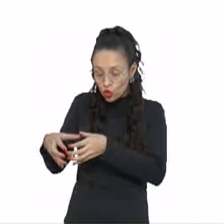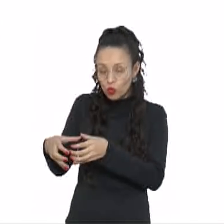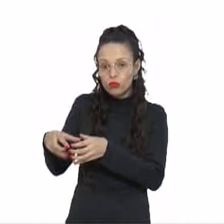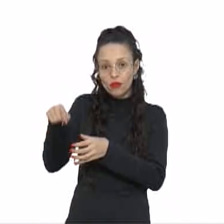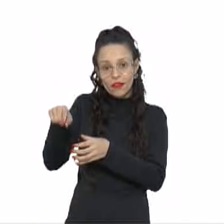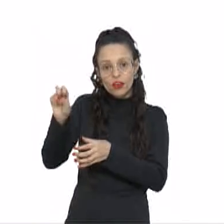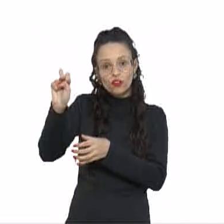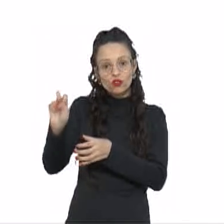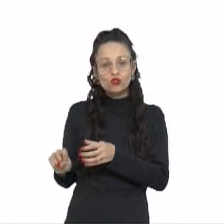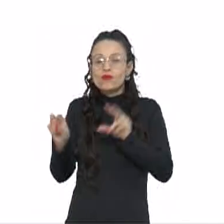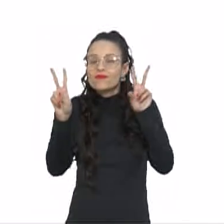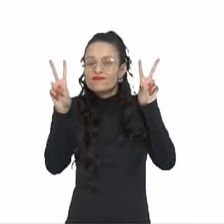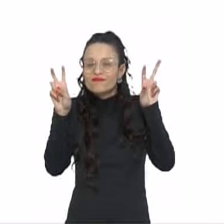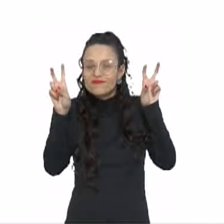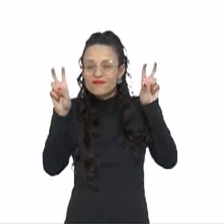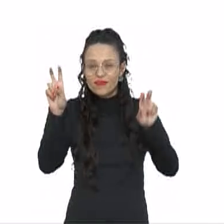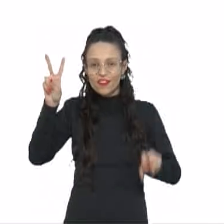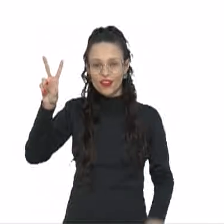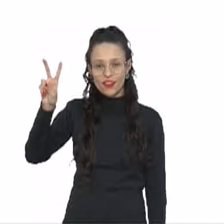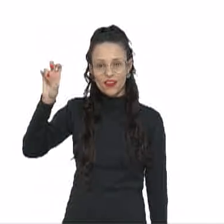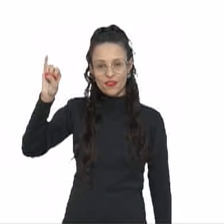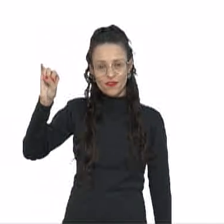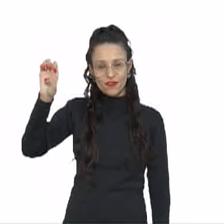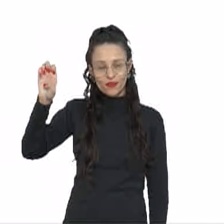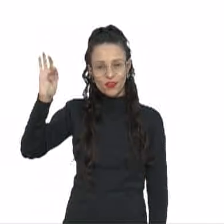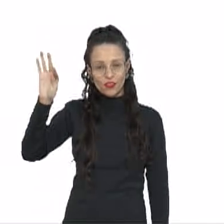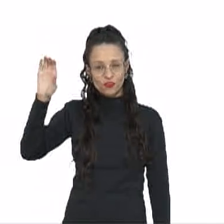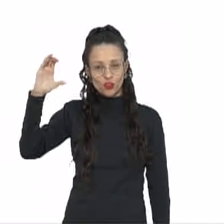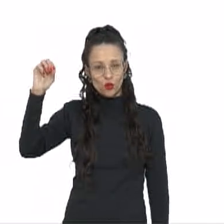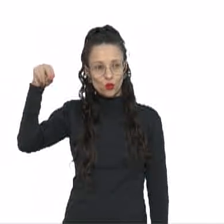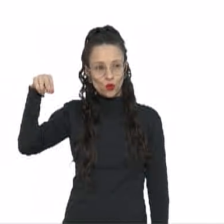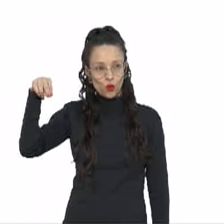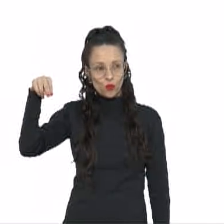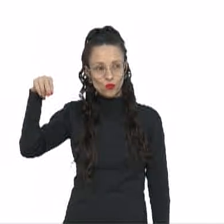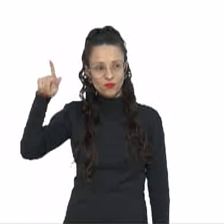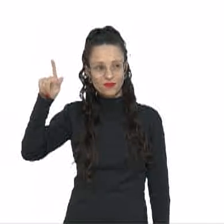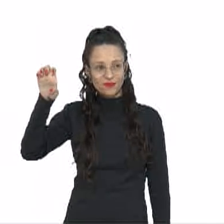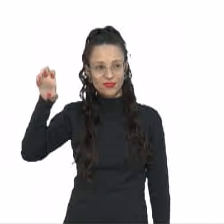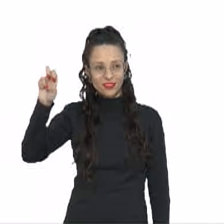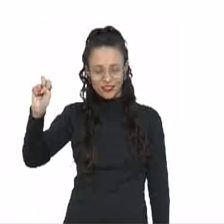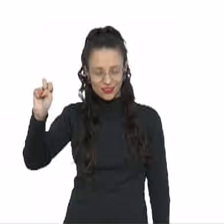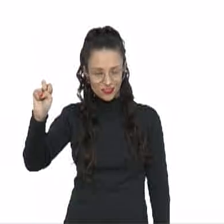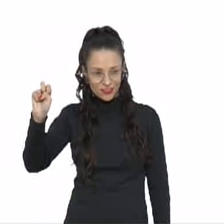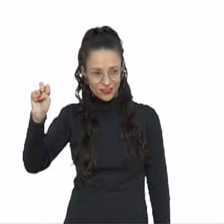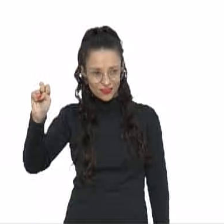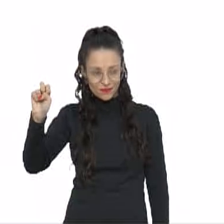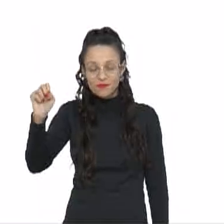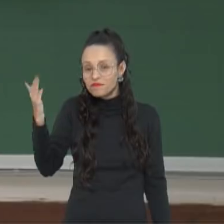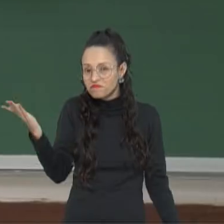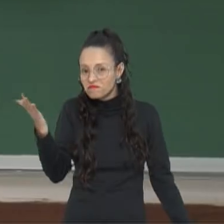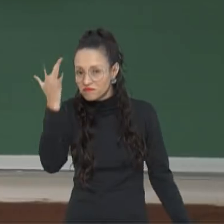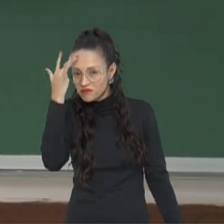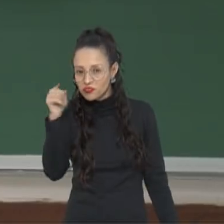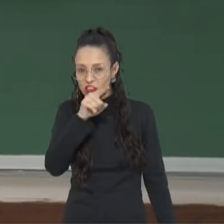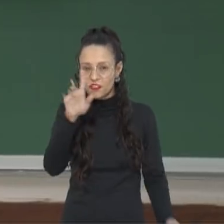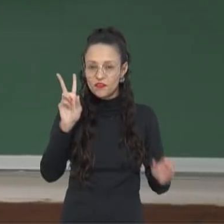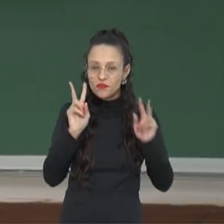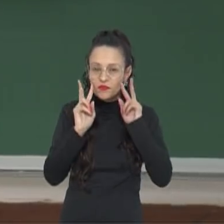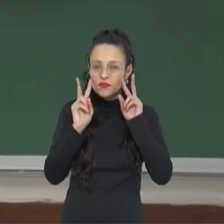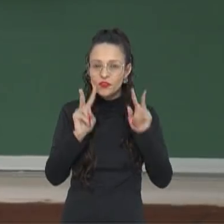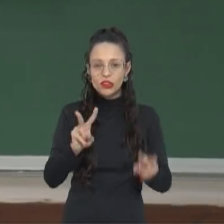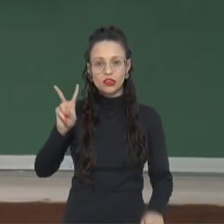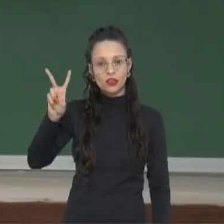eram apelidados de Vietcongs. Aí uma expressão que talvez você já ouviu, a galera na sua casa já ouviu,